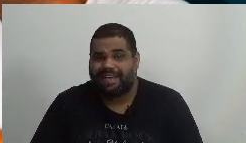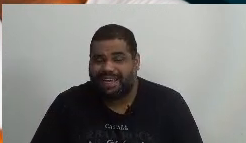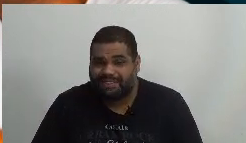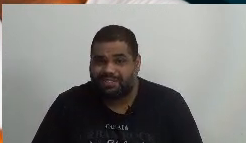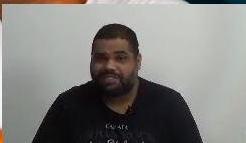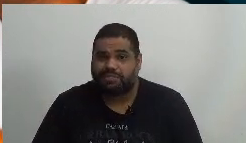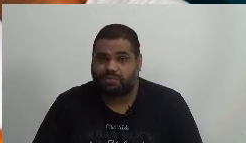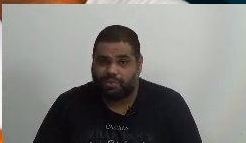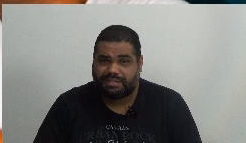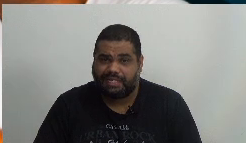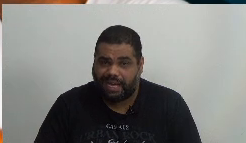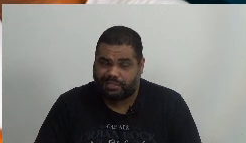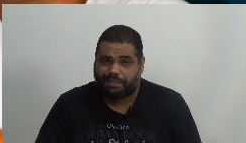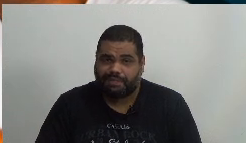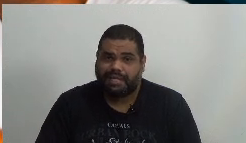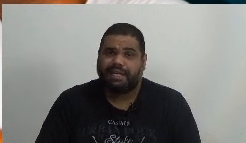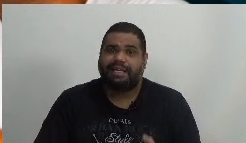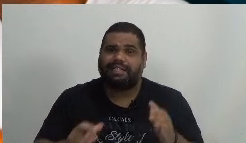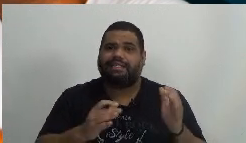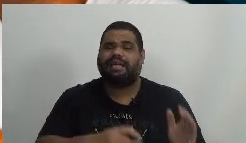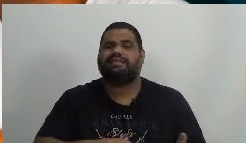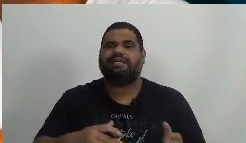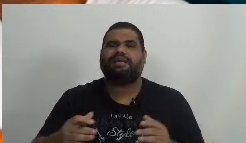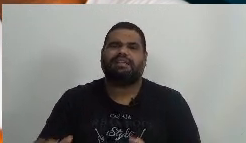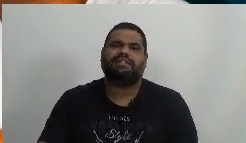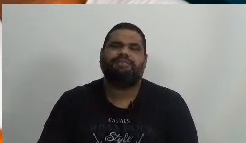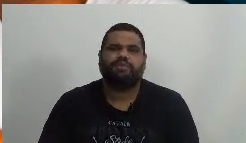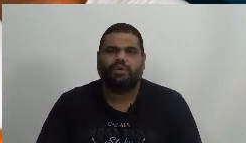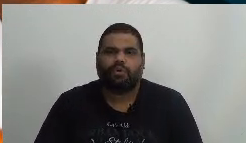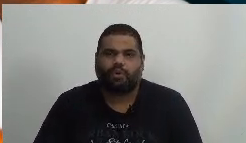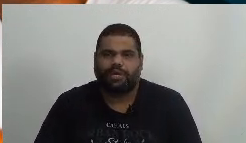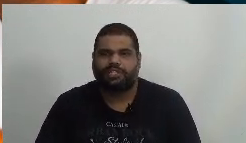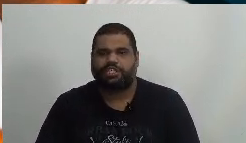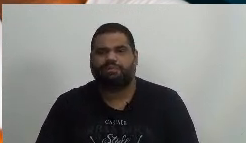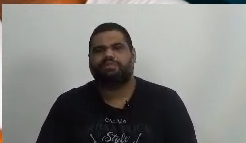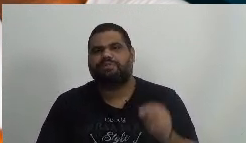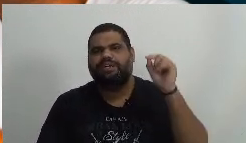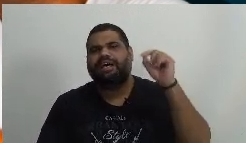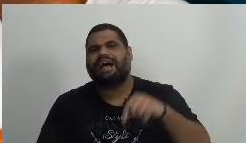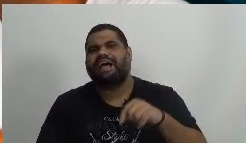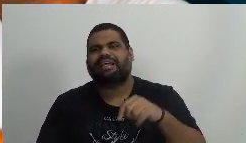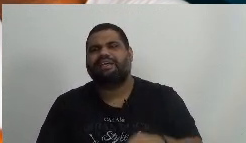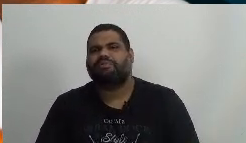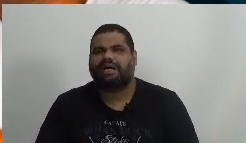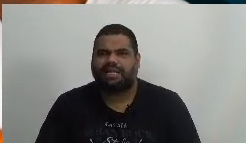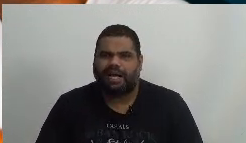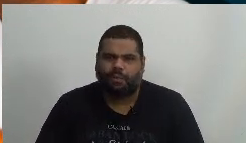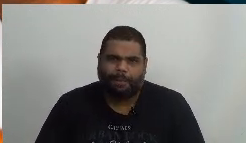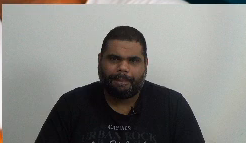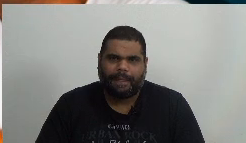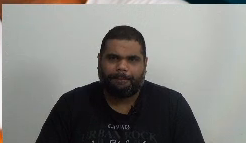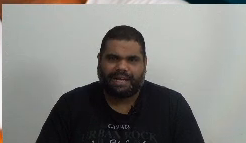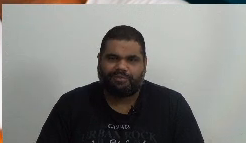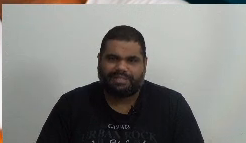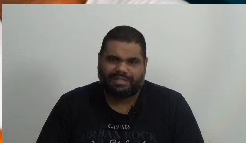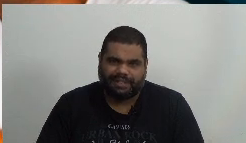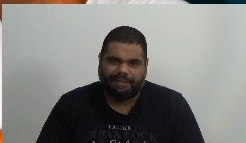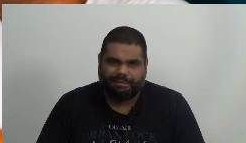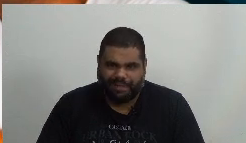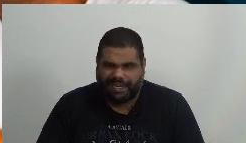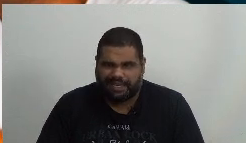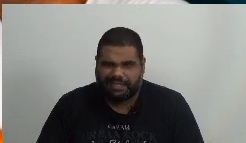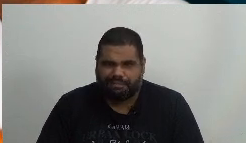nossas redes sociais. E terça e quinta corrigimos aqui no canal para